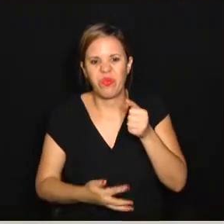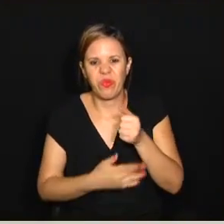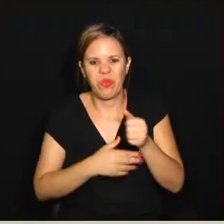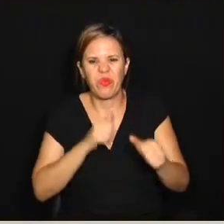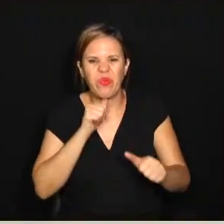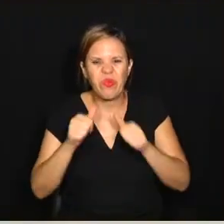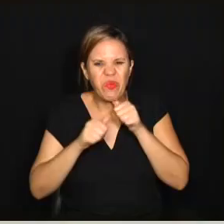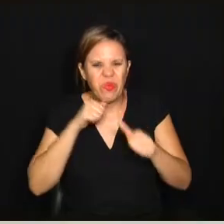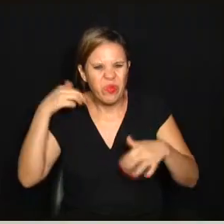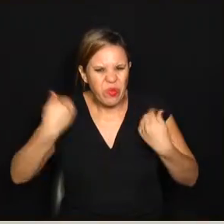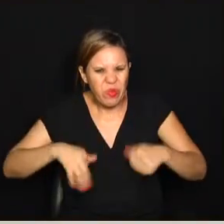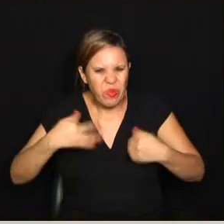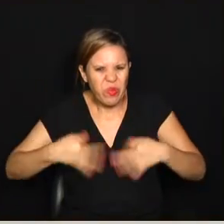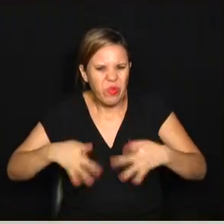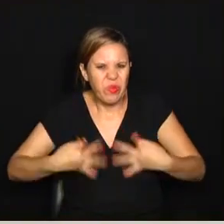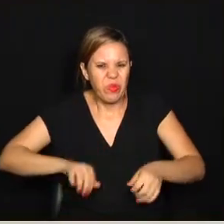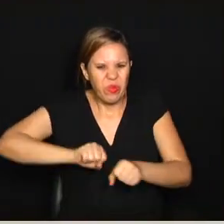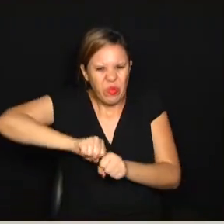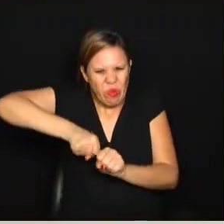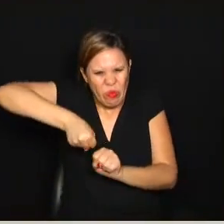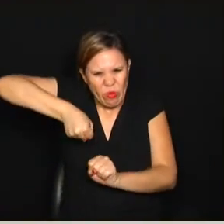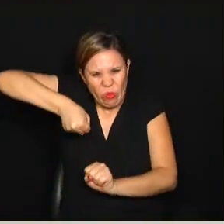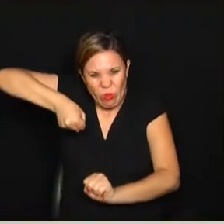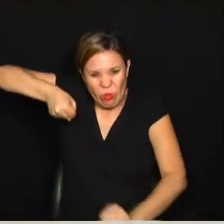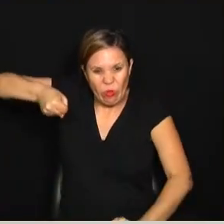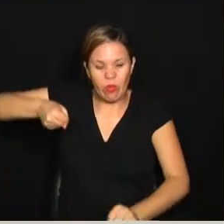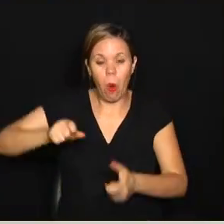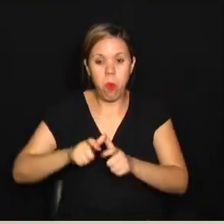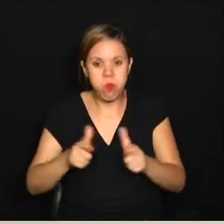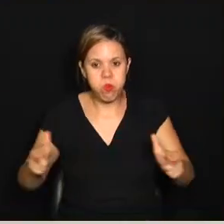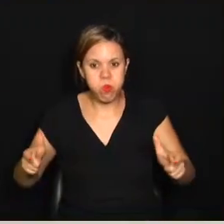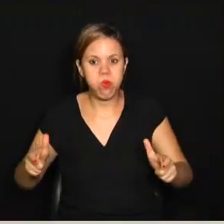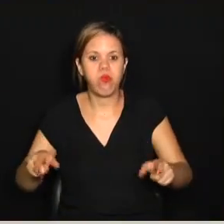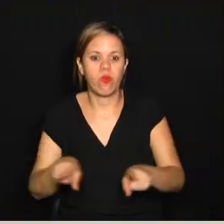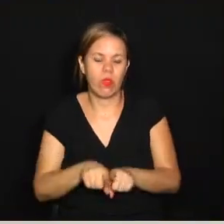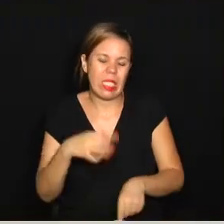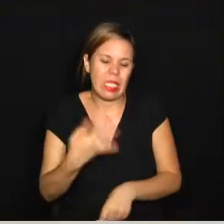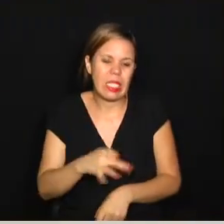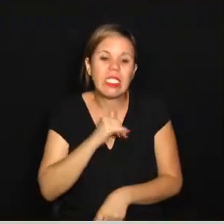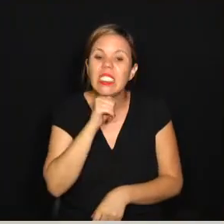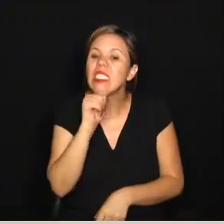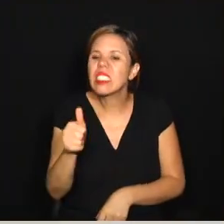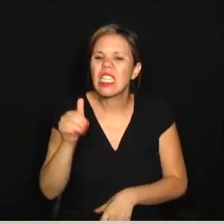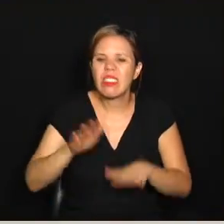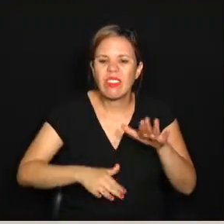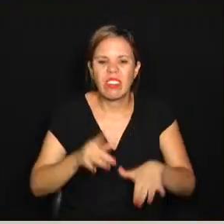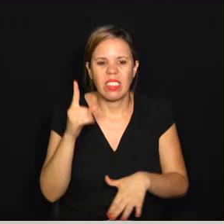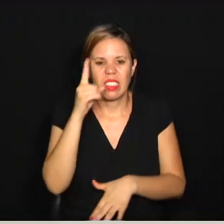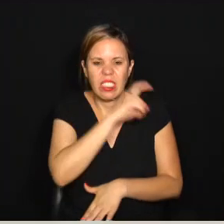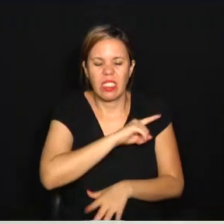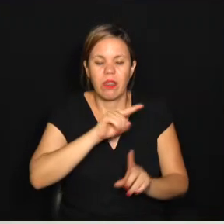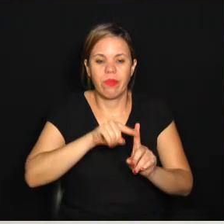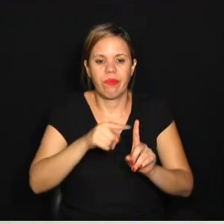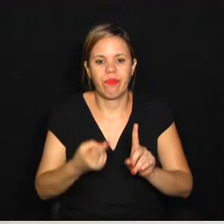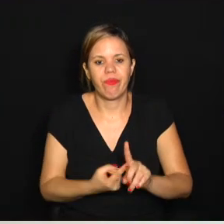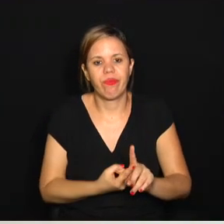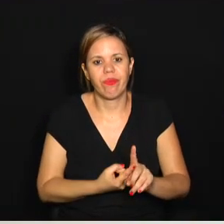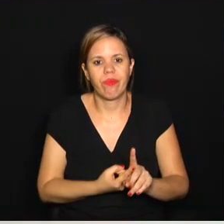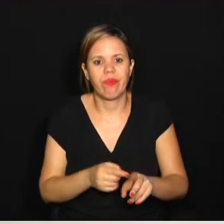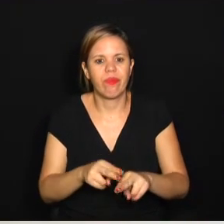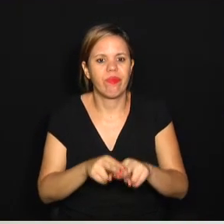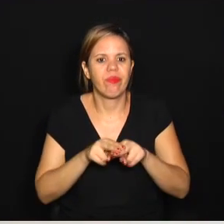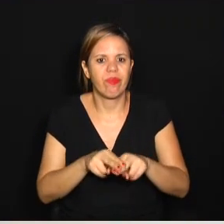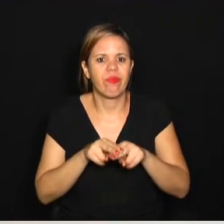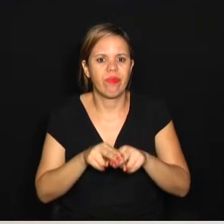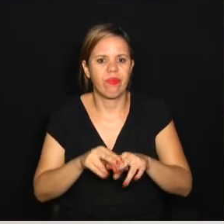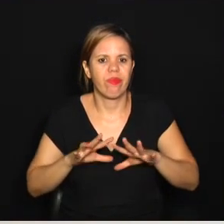cólica, muita dor, às vezes um aumento do fluxo menstrual e muitas vezes uma dificuldade para engravidar. É por isso que,